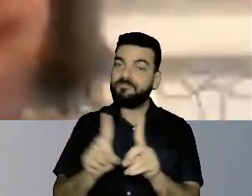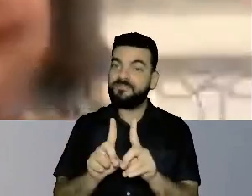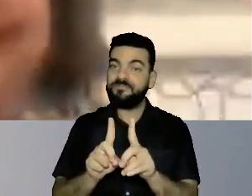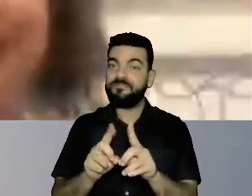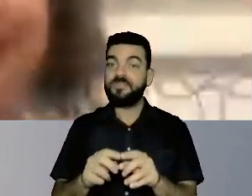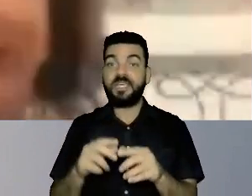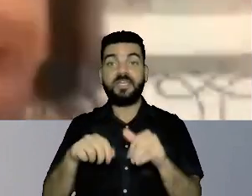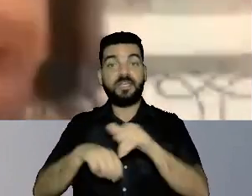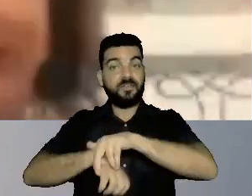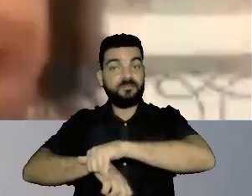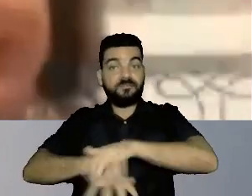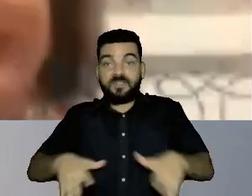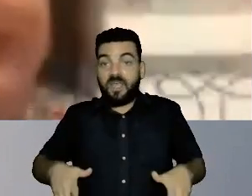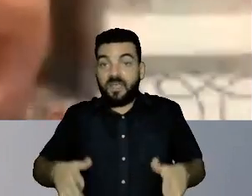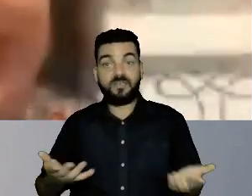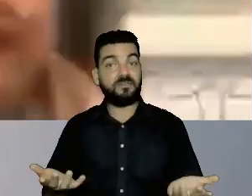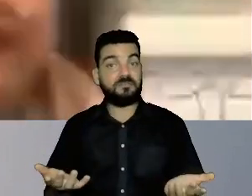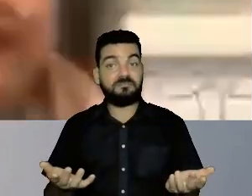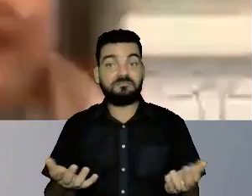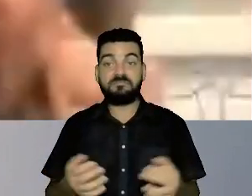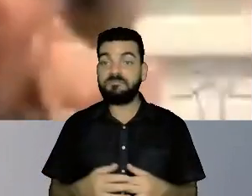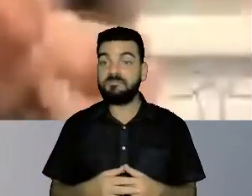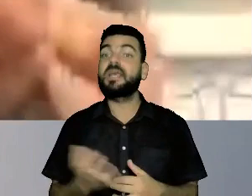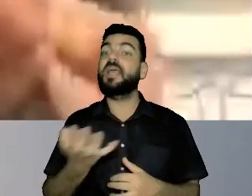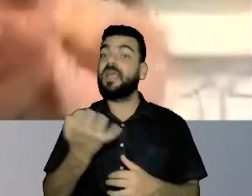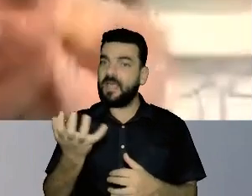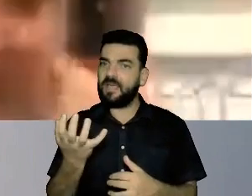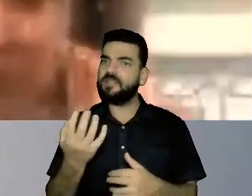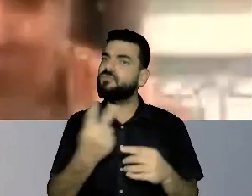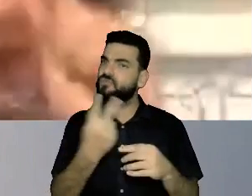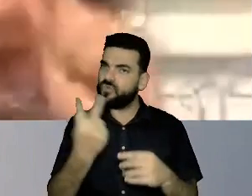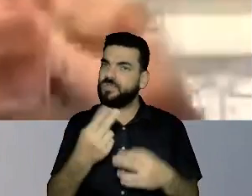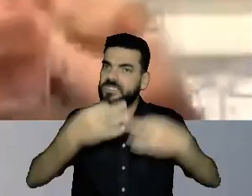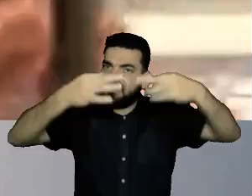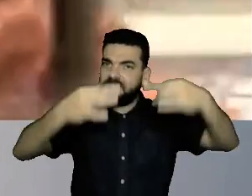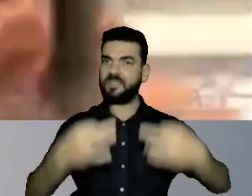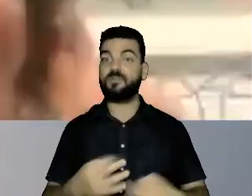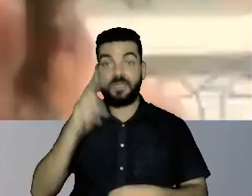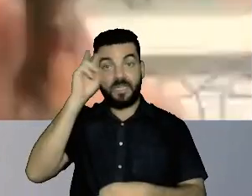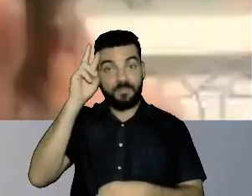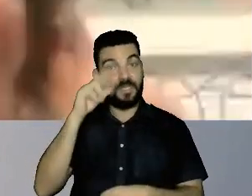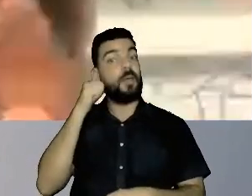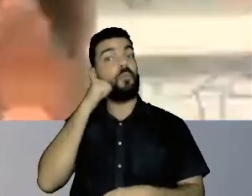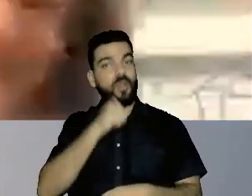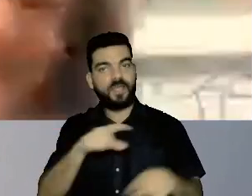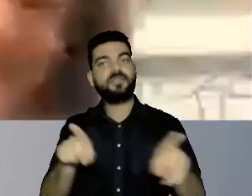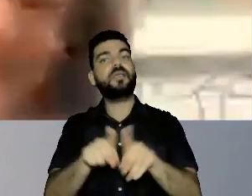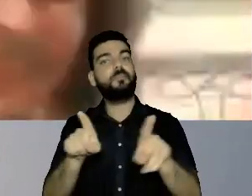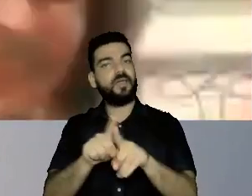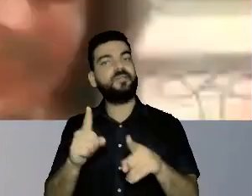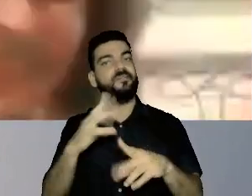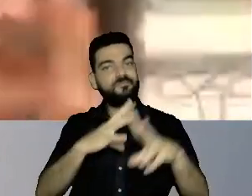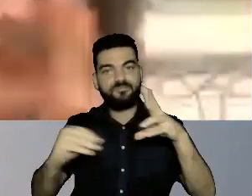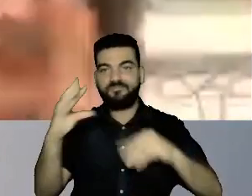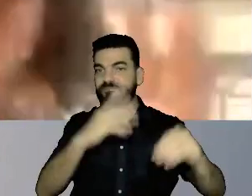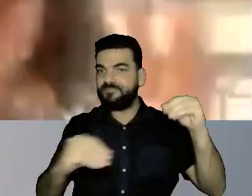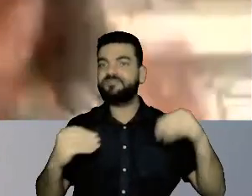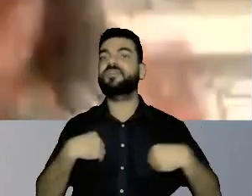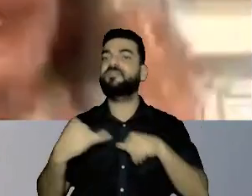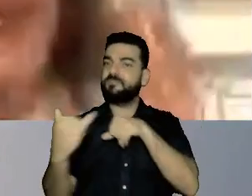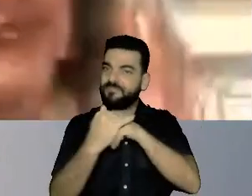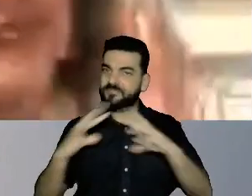homenzinho desaparecidos. Eles querem que tenha o homenzinho e a mulherzinha, que de saia é interessante,